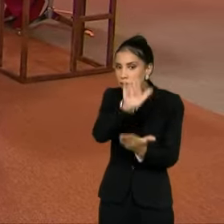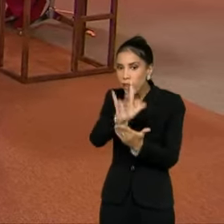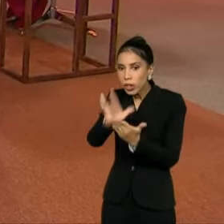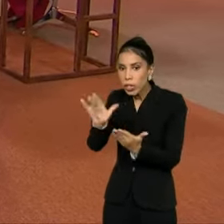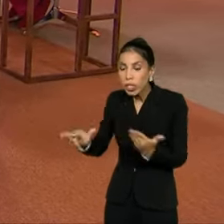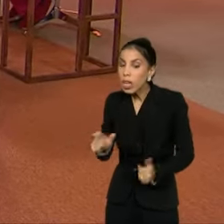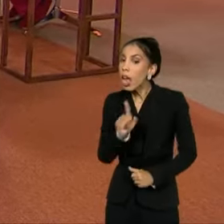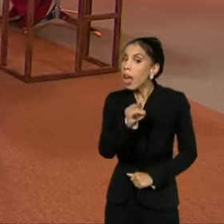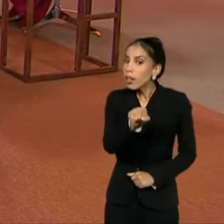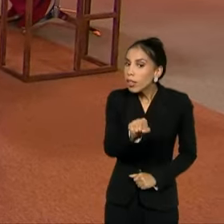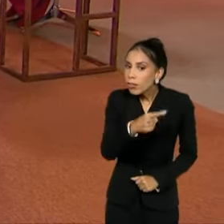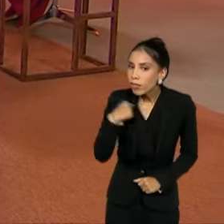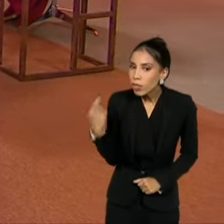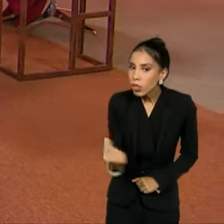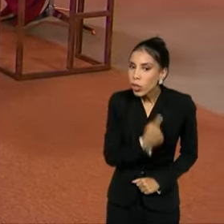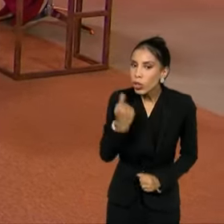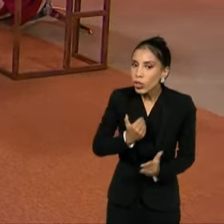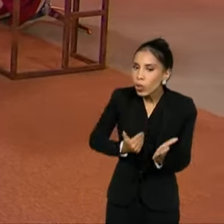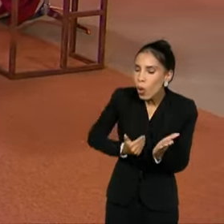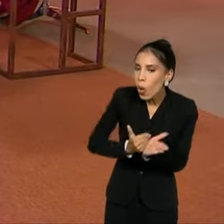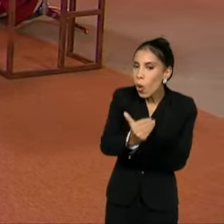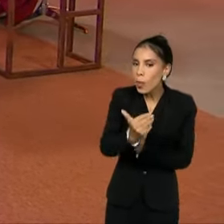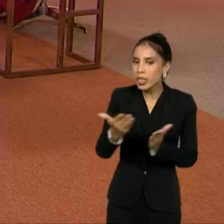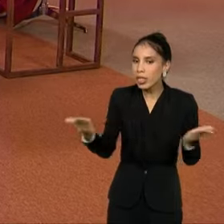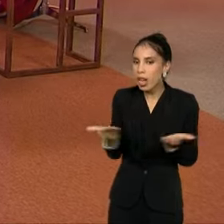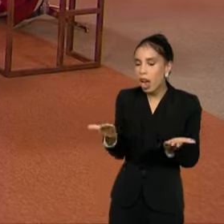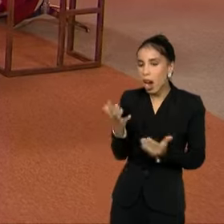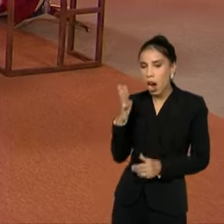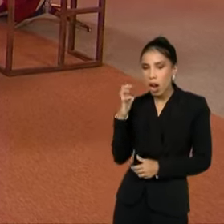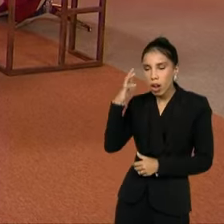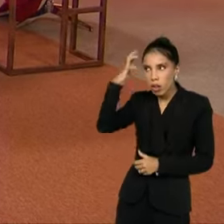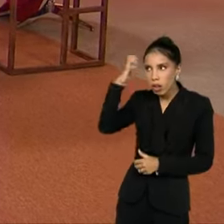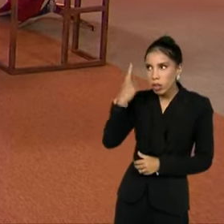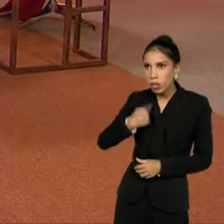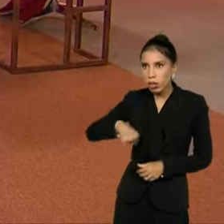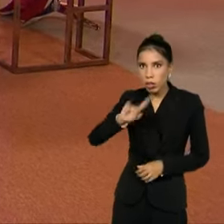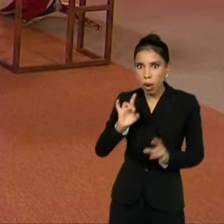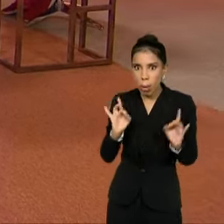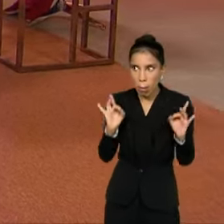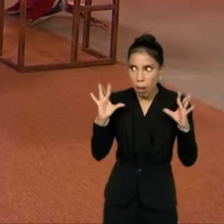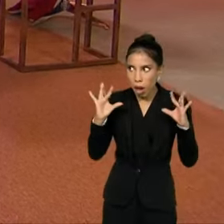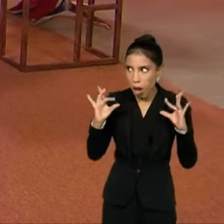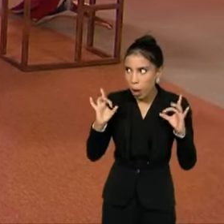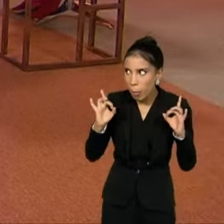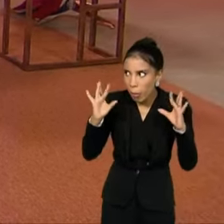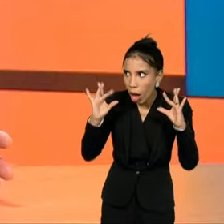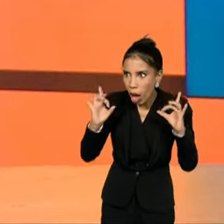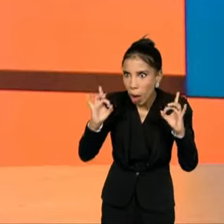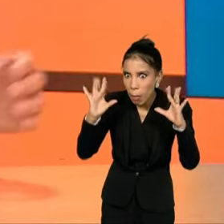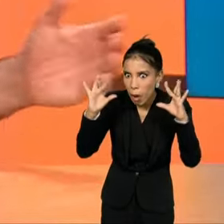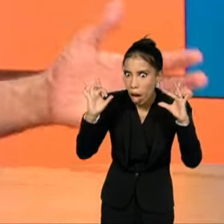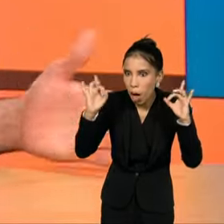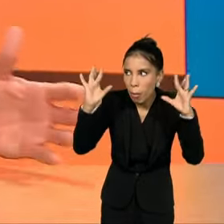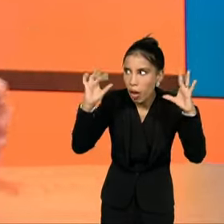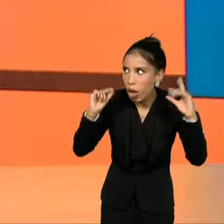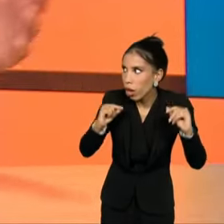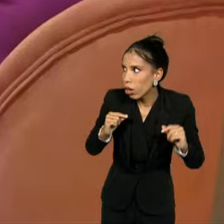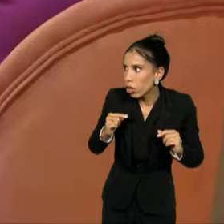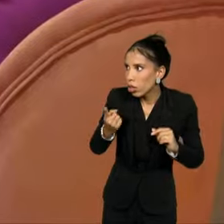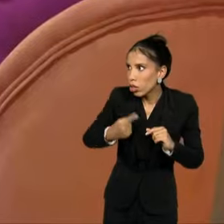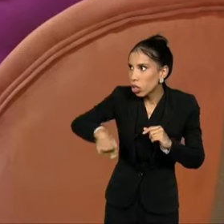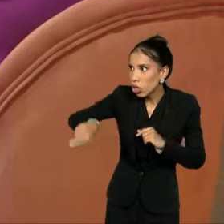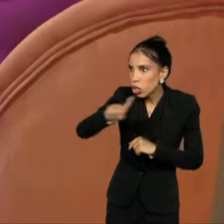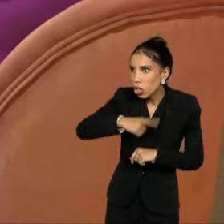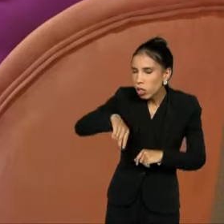e a gente talvez... Está começando agora com esse caso da Marielle a ver que tem umas coisas muito esquisitas e que ficam paradas e que